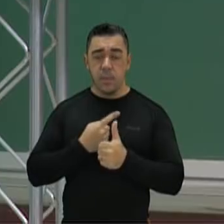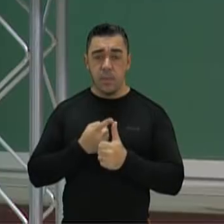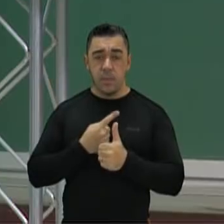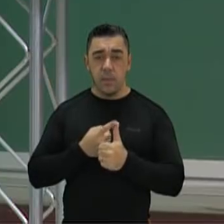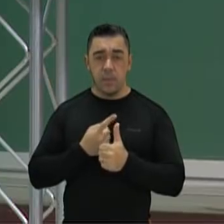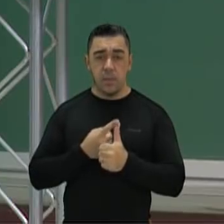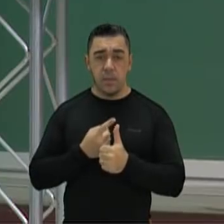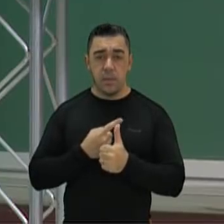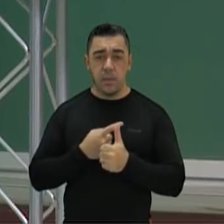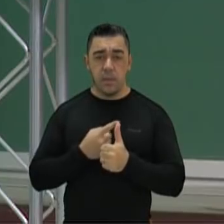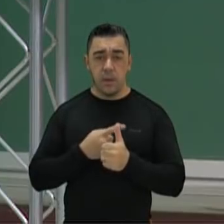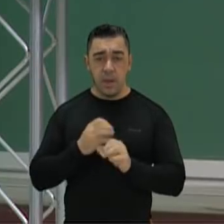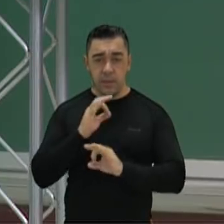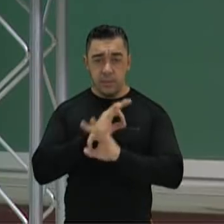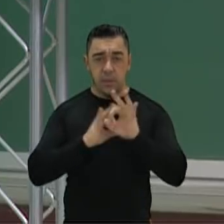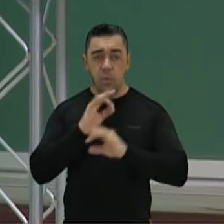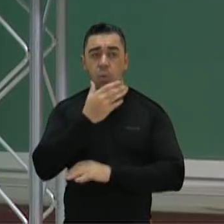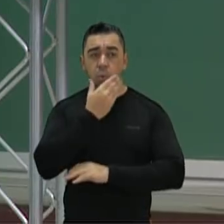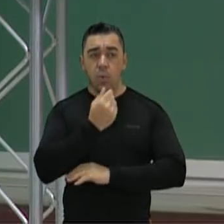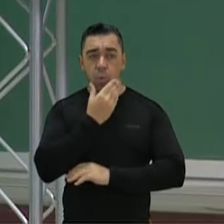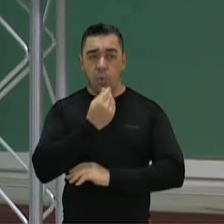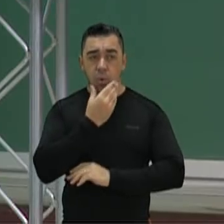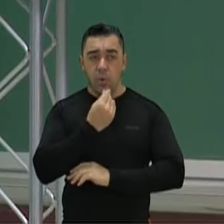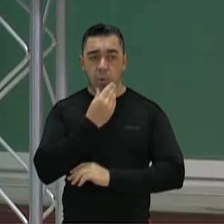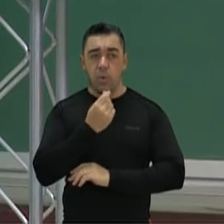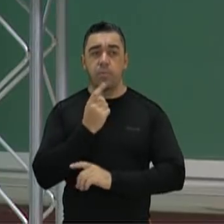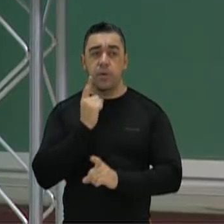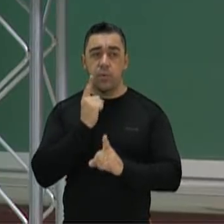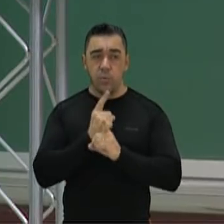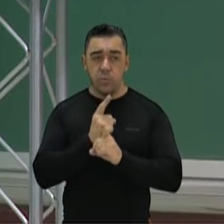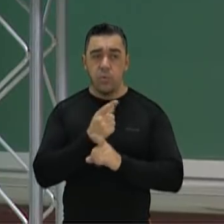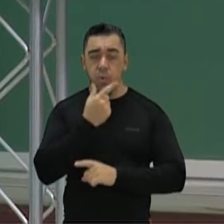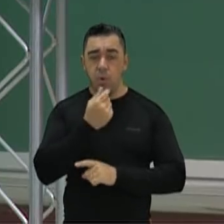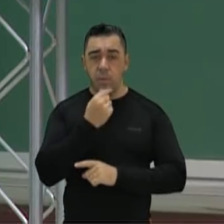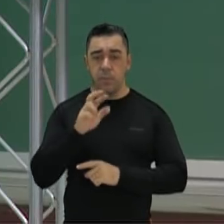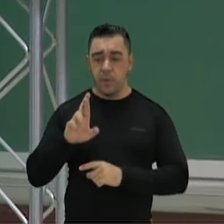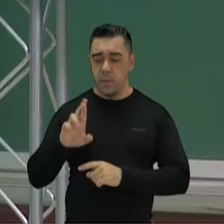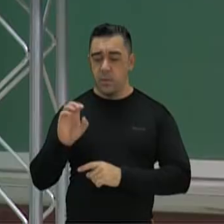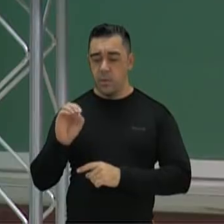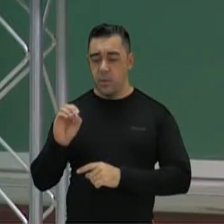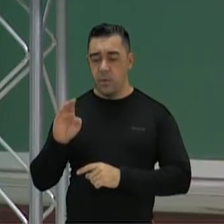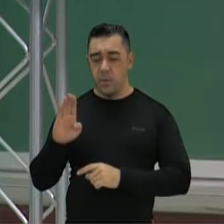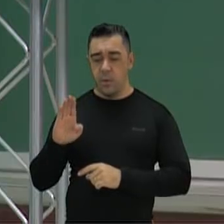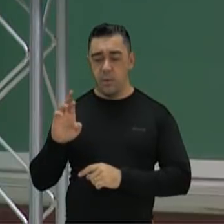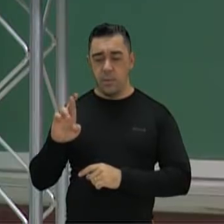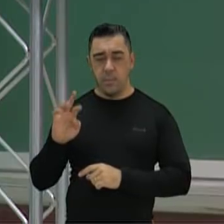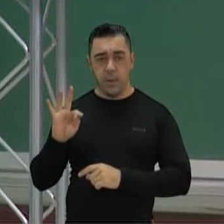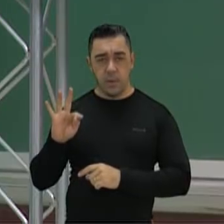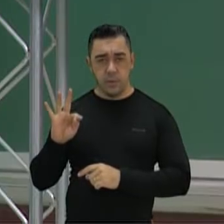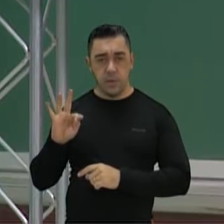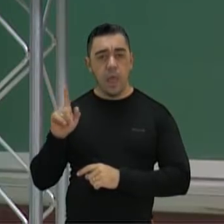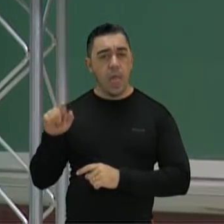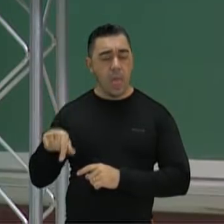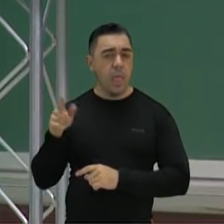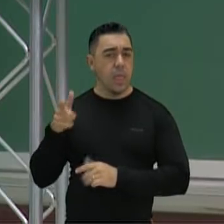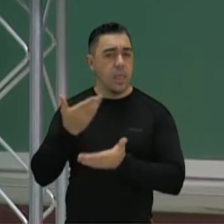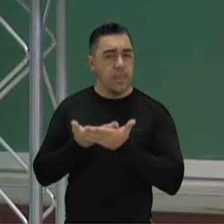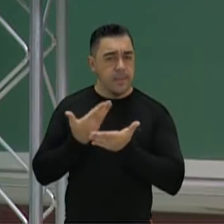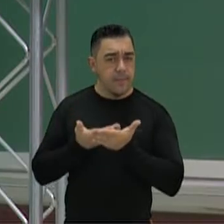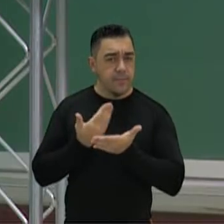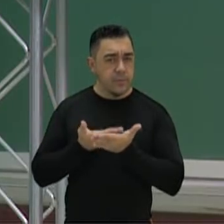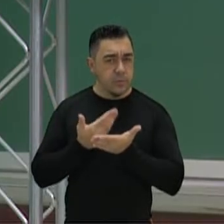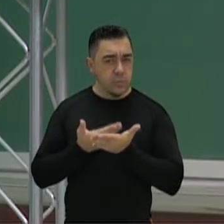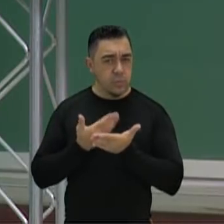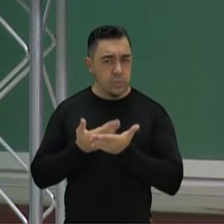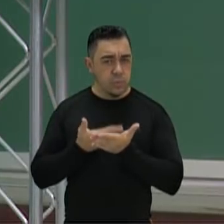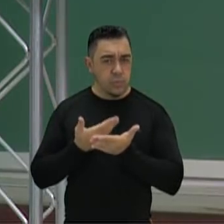homem. Um cientista chamado Robert Hooke, ele estava estudando plantas e ele